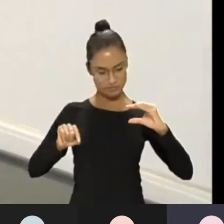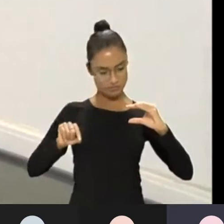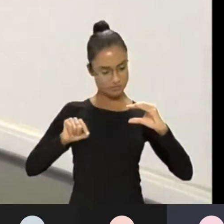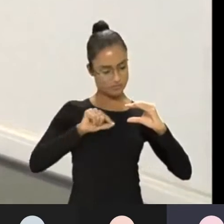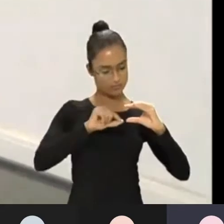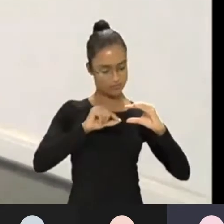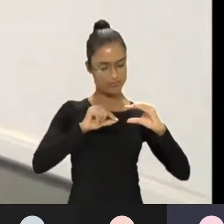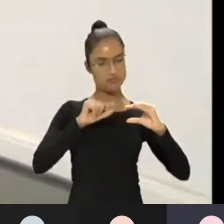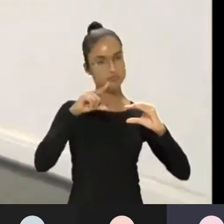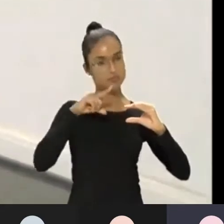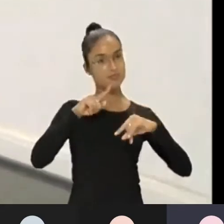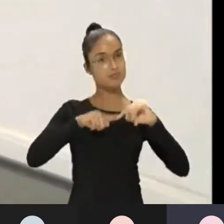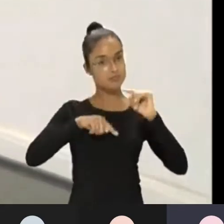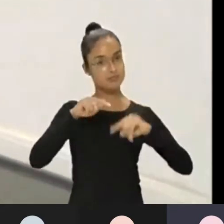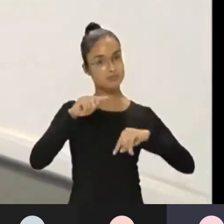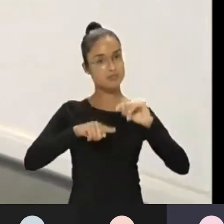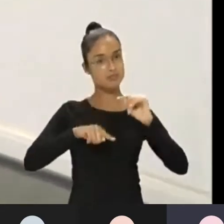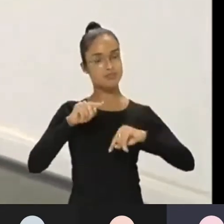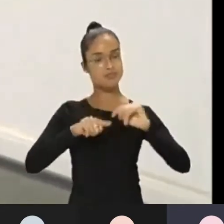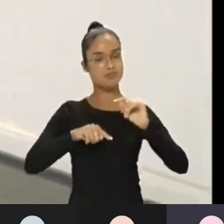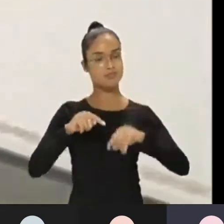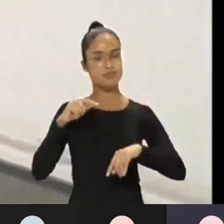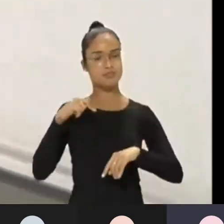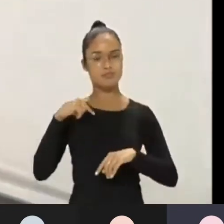Para efeito de representação,